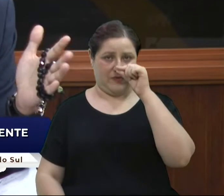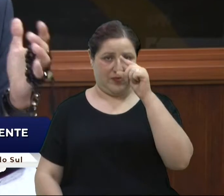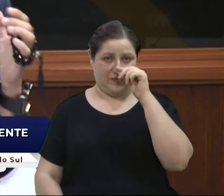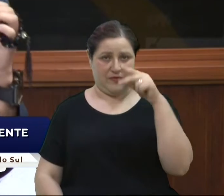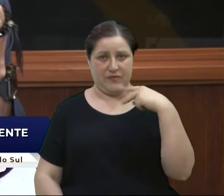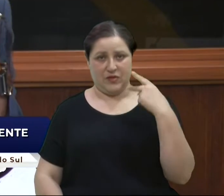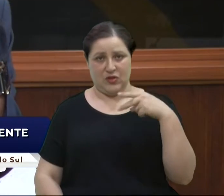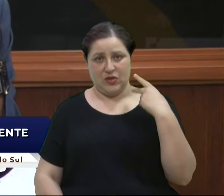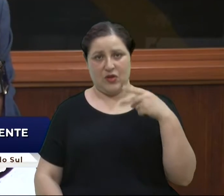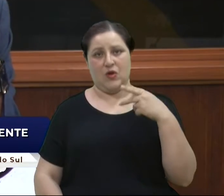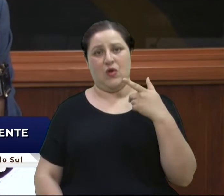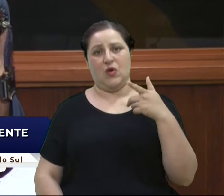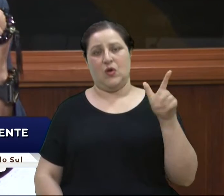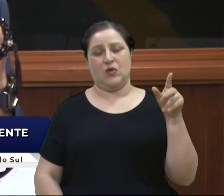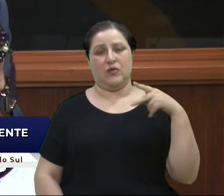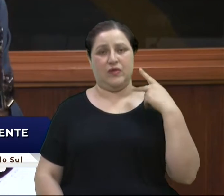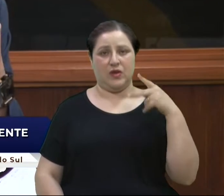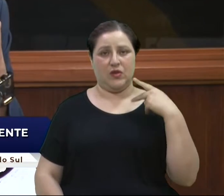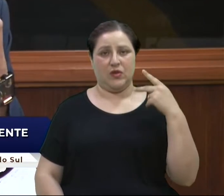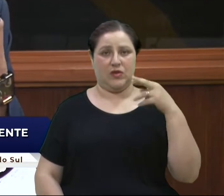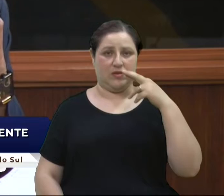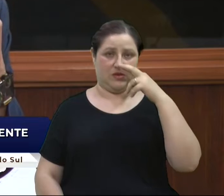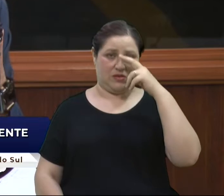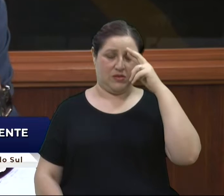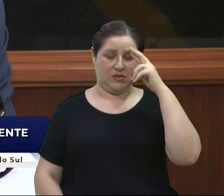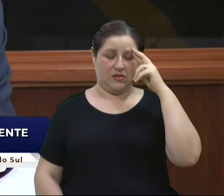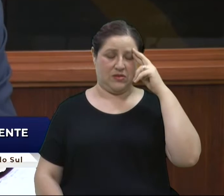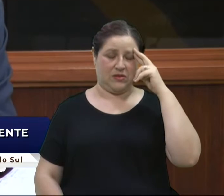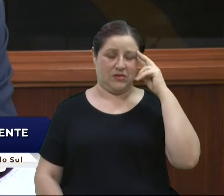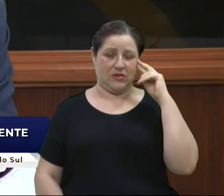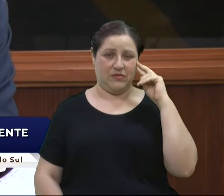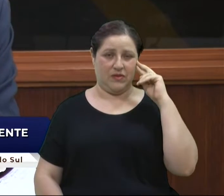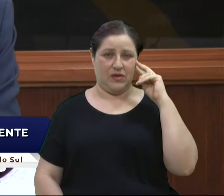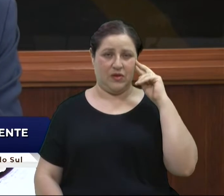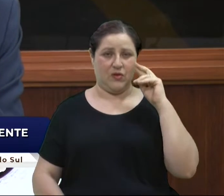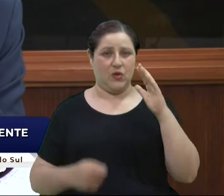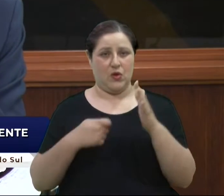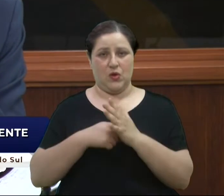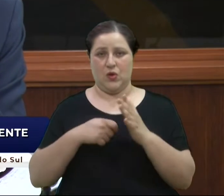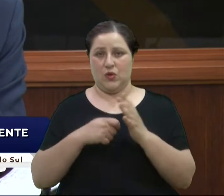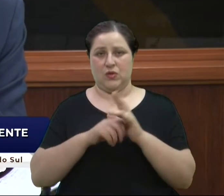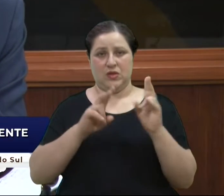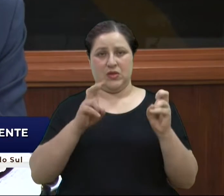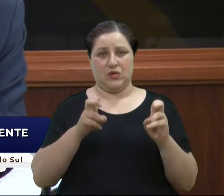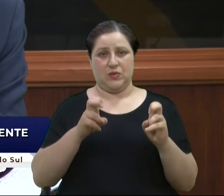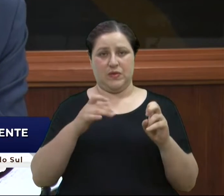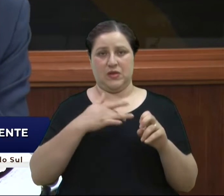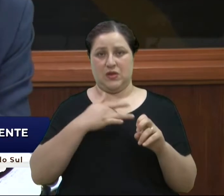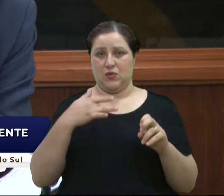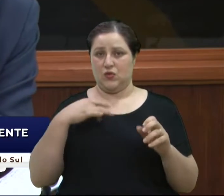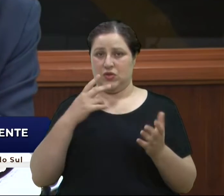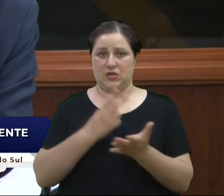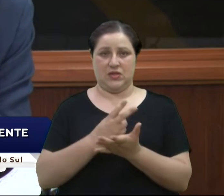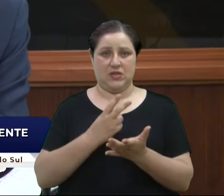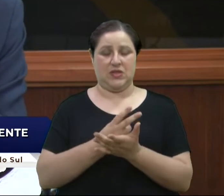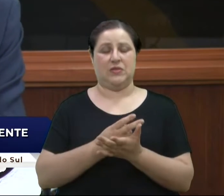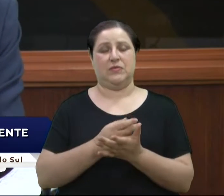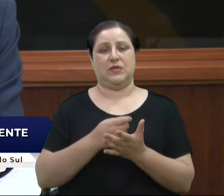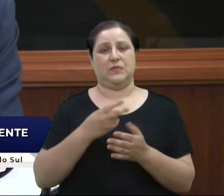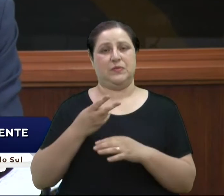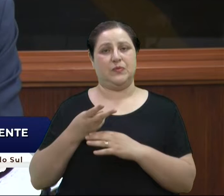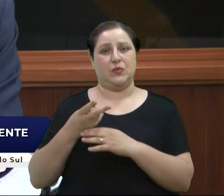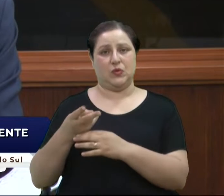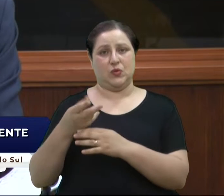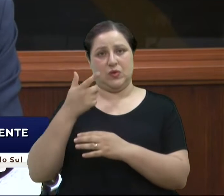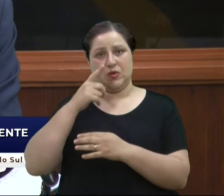próprio vereador Rafael, que é um grande lutador para a área da saúde. Sempre estamos aí conseguindo verbas, os demais colegas